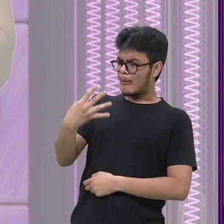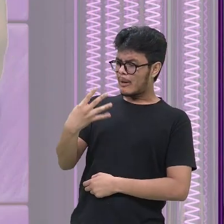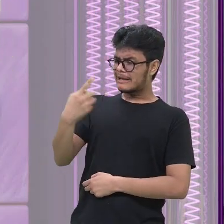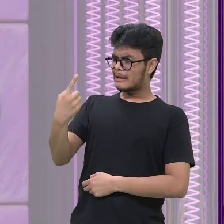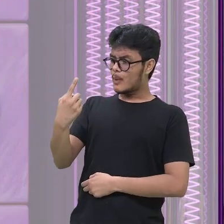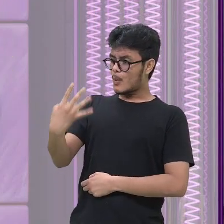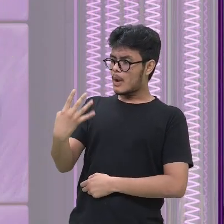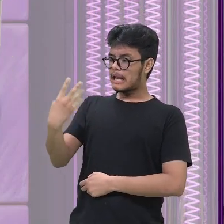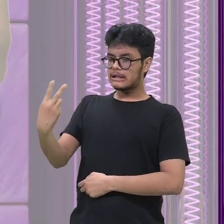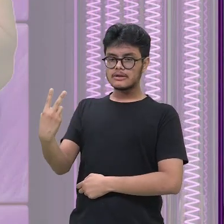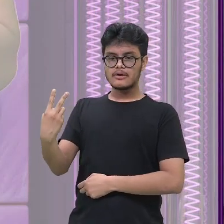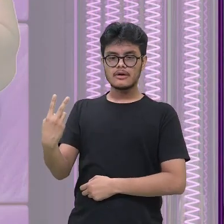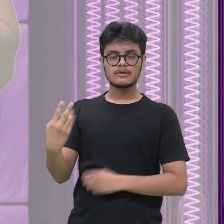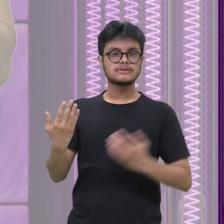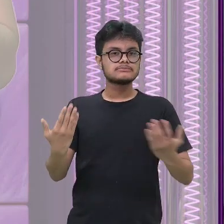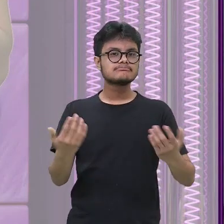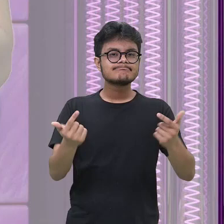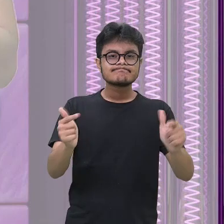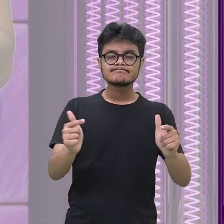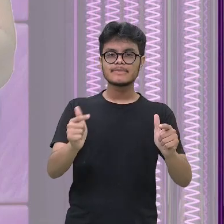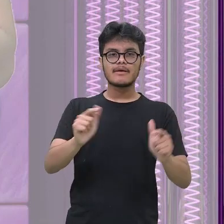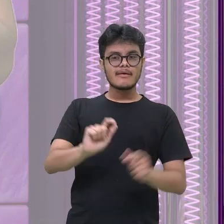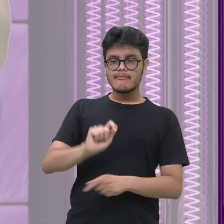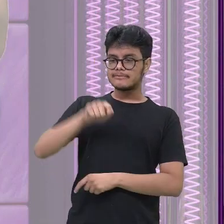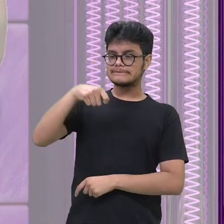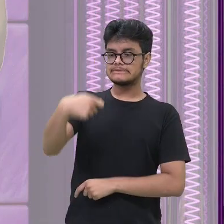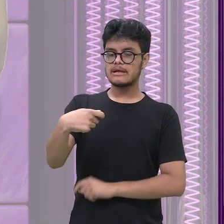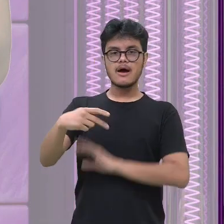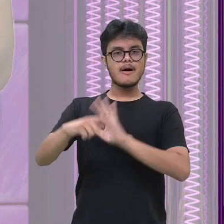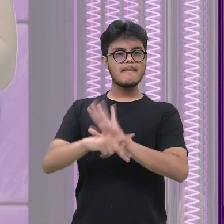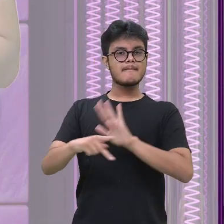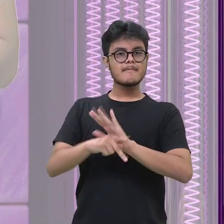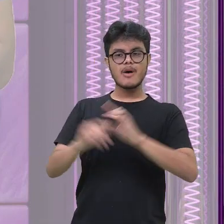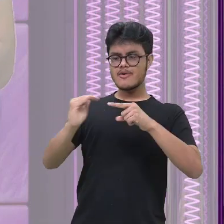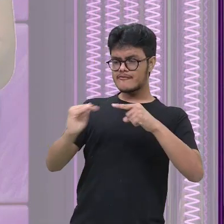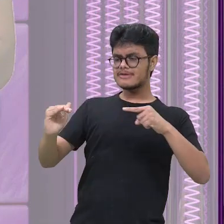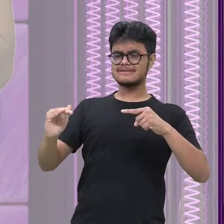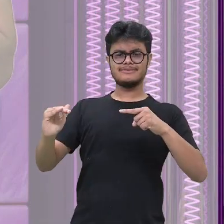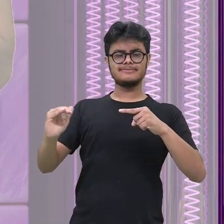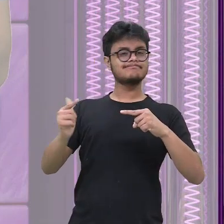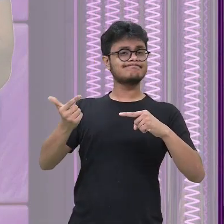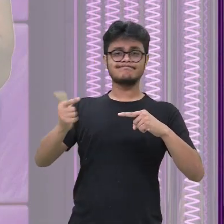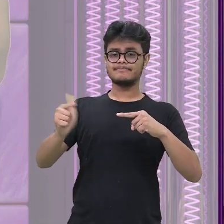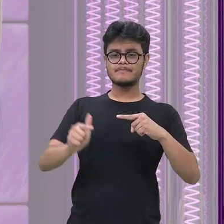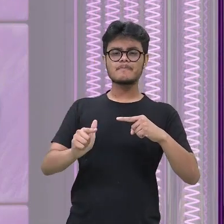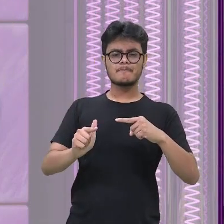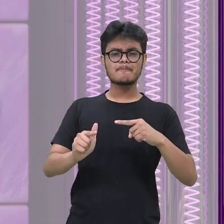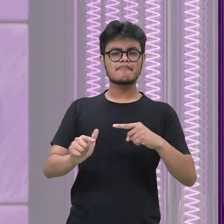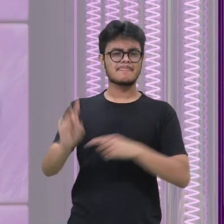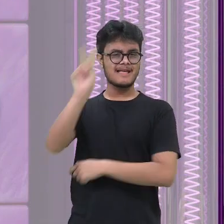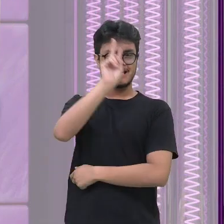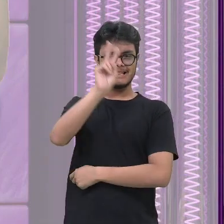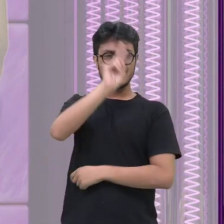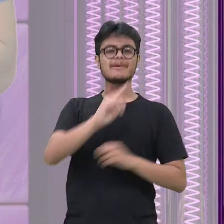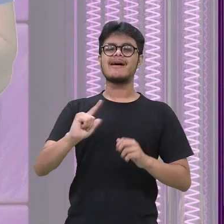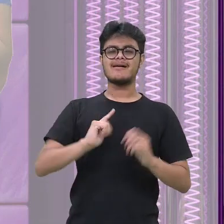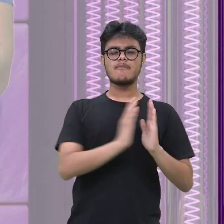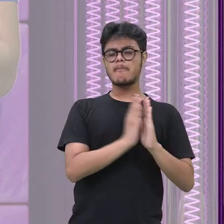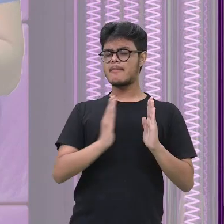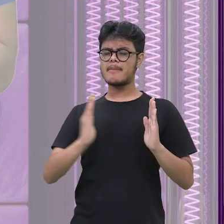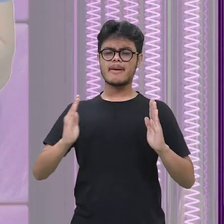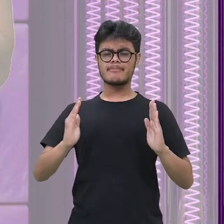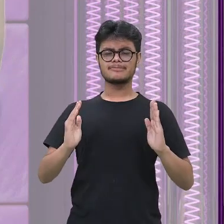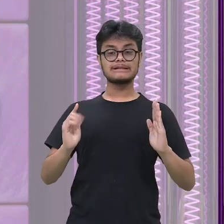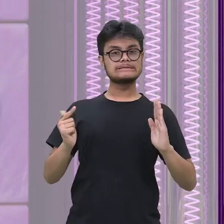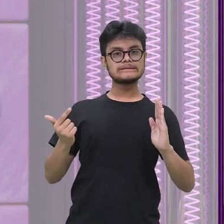1,4142. Veja que aí não ocorrerá o período. Lembra ainda agora que eu falei da dízima periódica? Nesse caso,